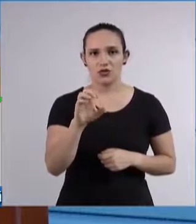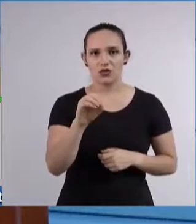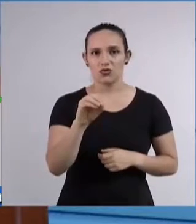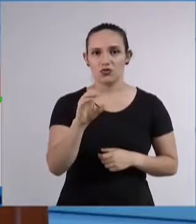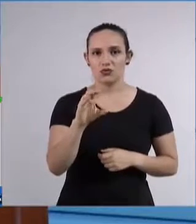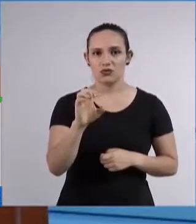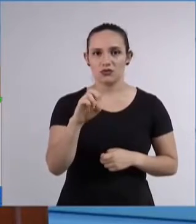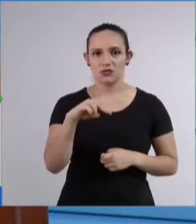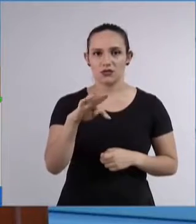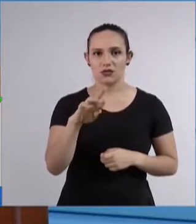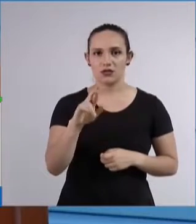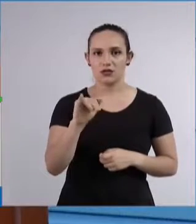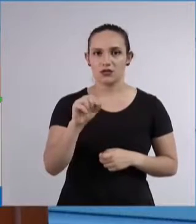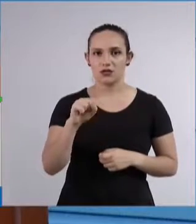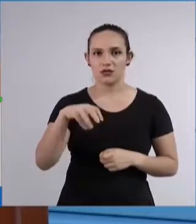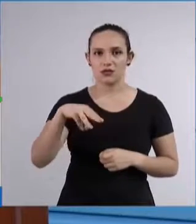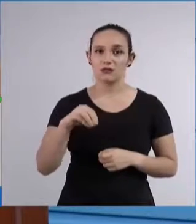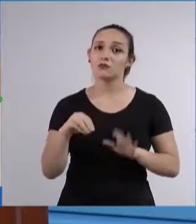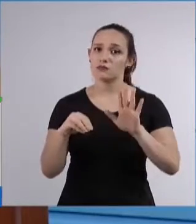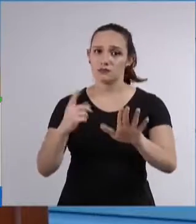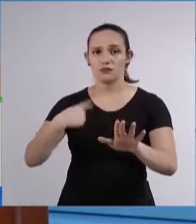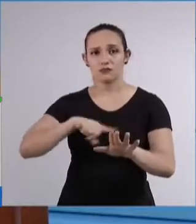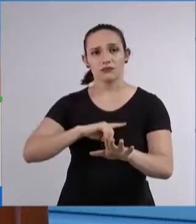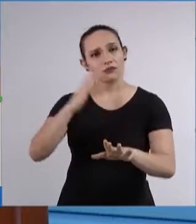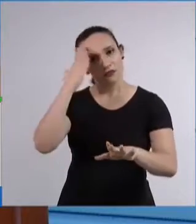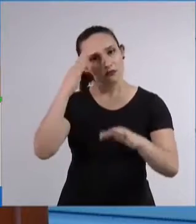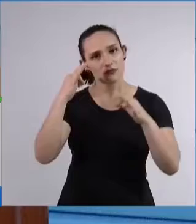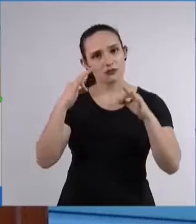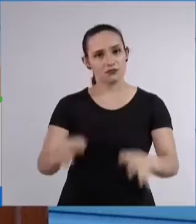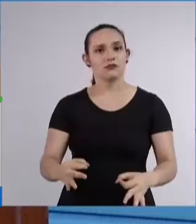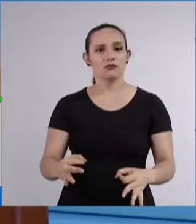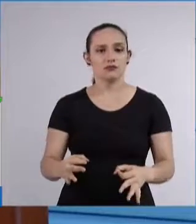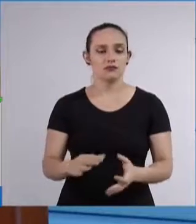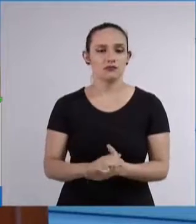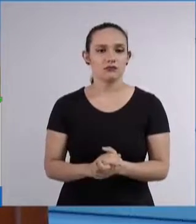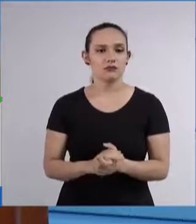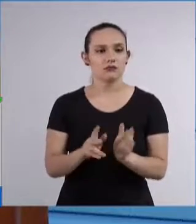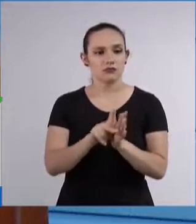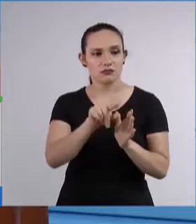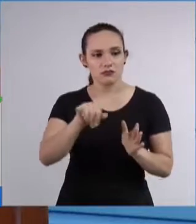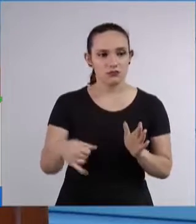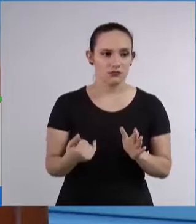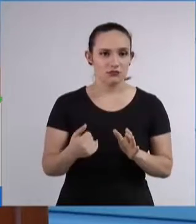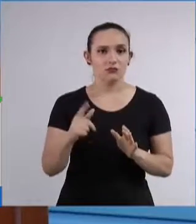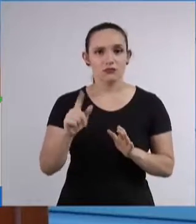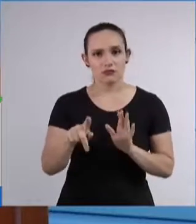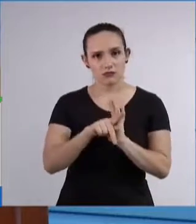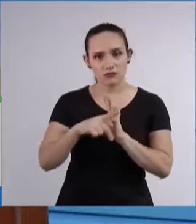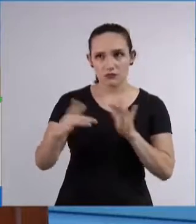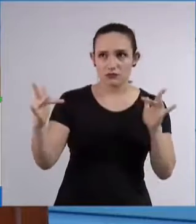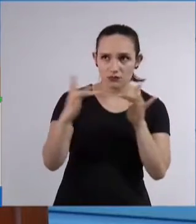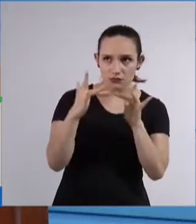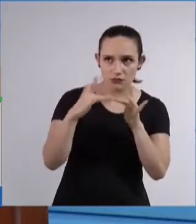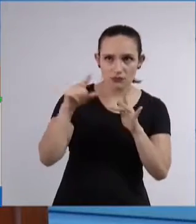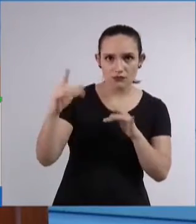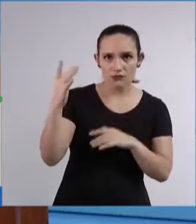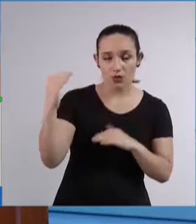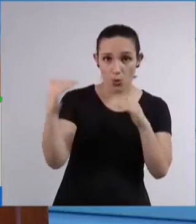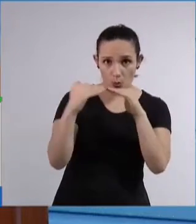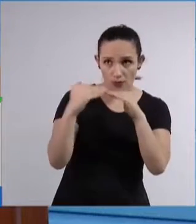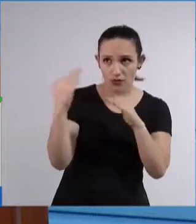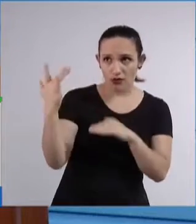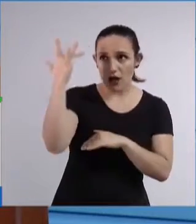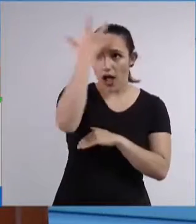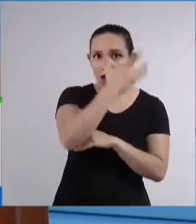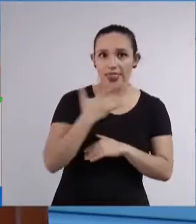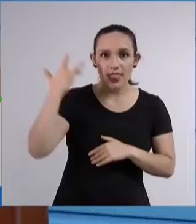nesse contexto todo, nós temos a certeza absoluta que o projeto que nós estamos defendendo, que o projeto que o Haddad está defendendo, é um